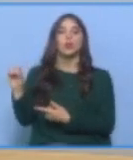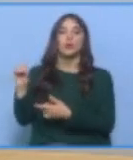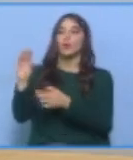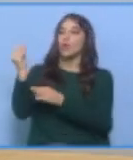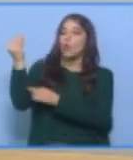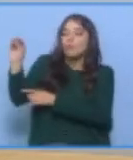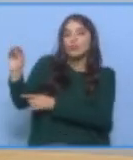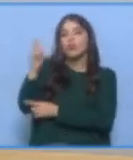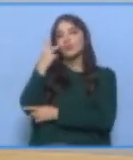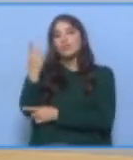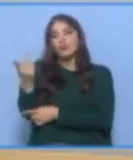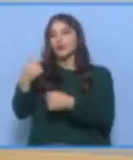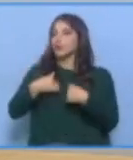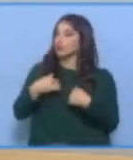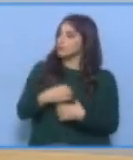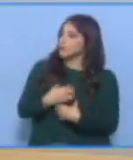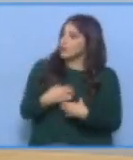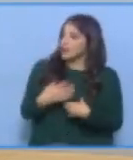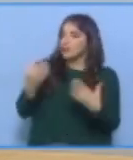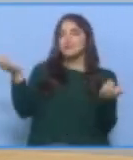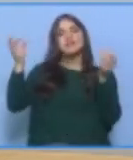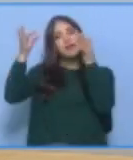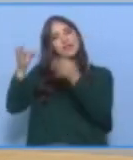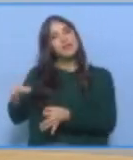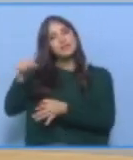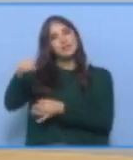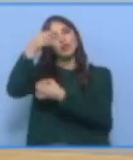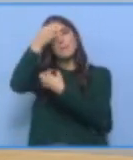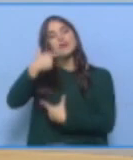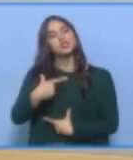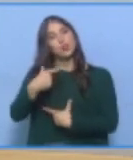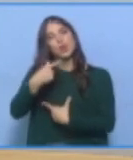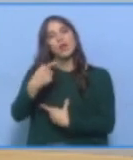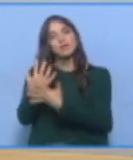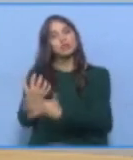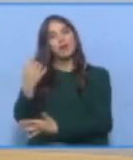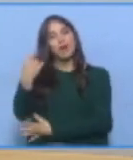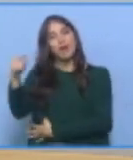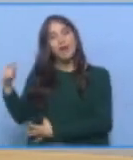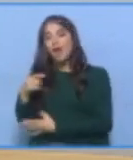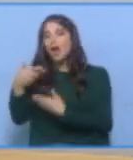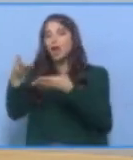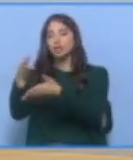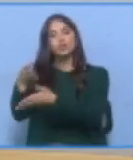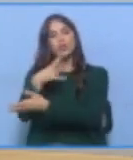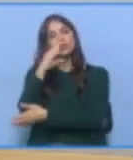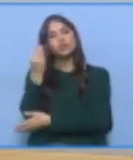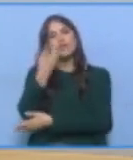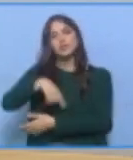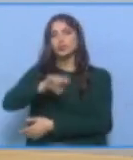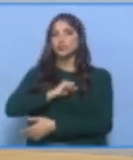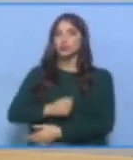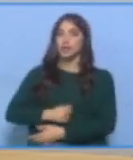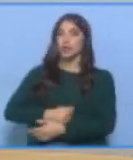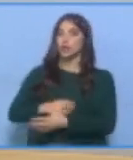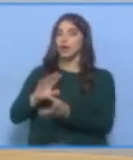muito, muito confirmado e com muita certeza que esta seria uma história que marcaria e que ajudaria muitos dos nossos jovens católicos a serem